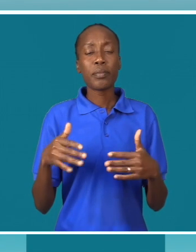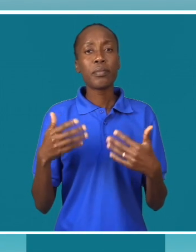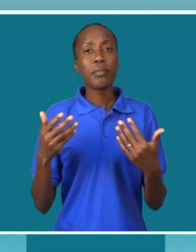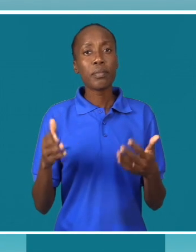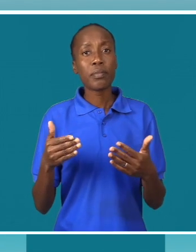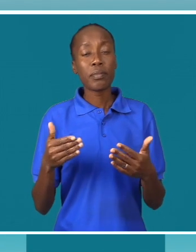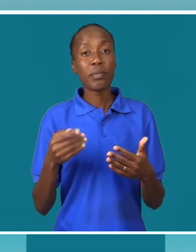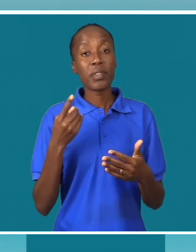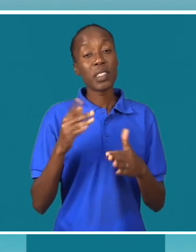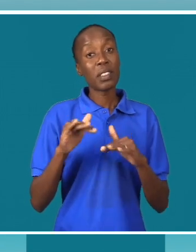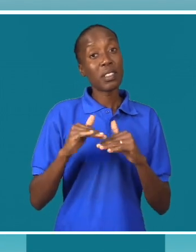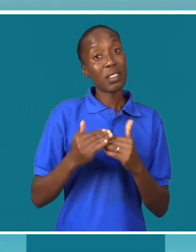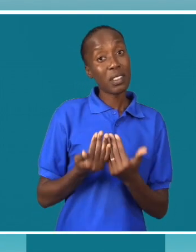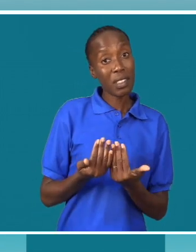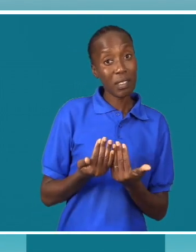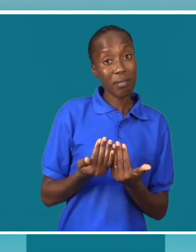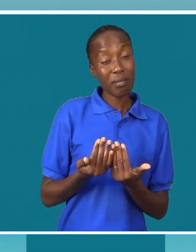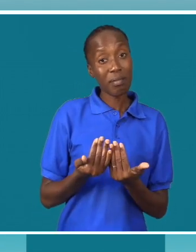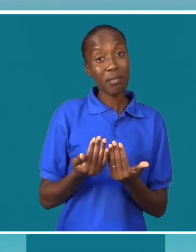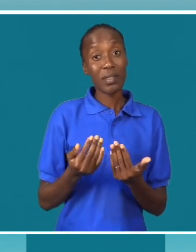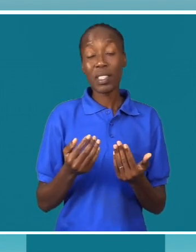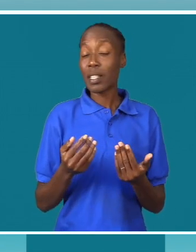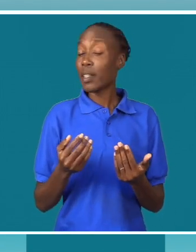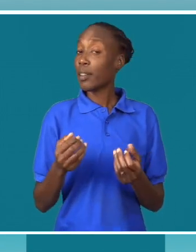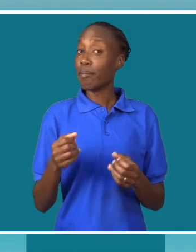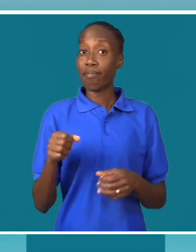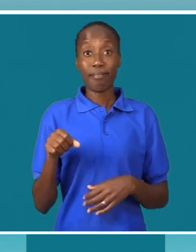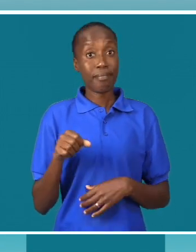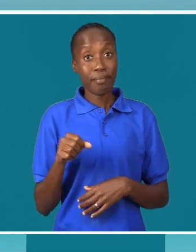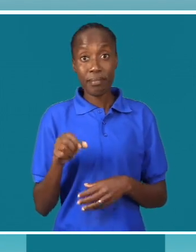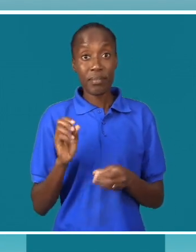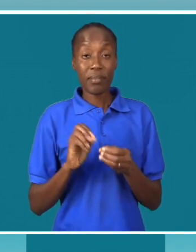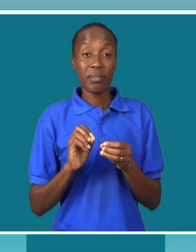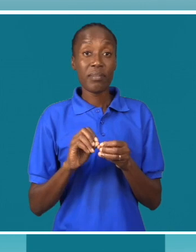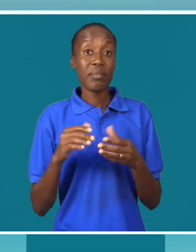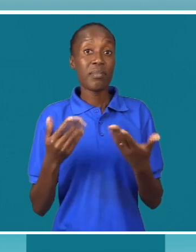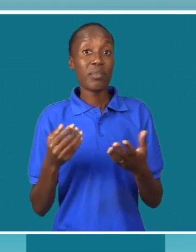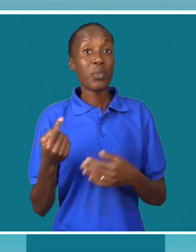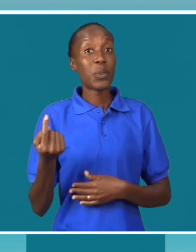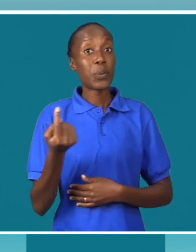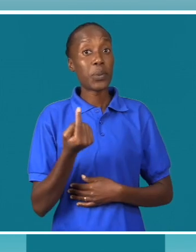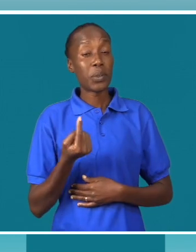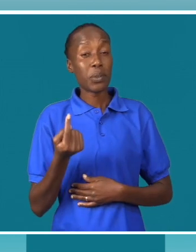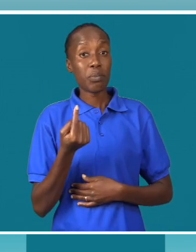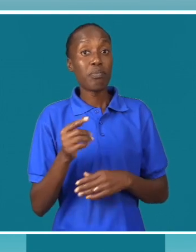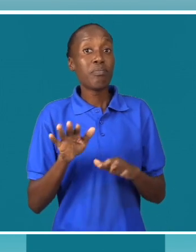Essa carinha, para eu andar sozinho, problema assim.